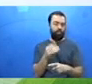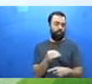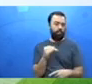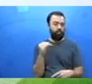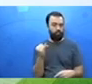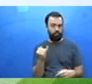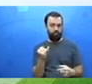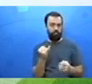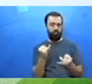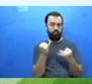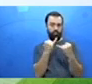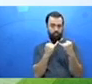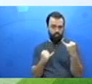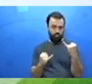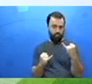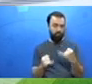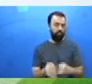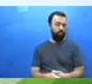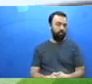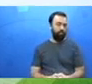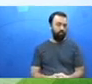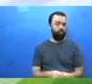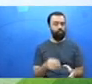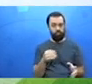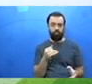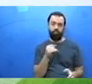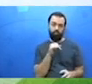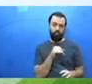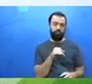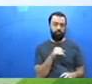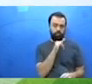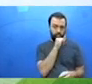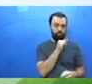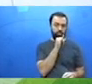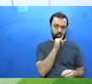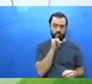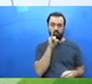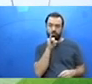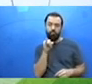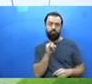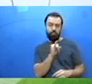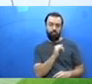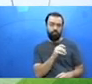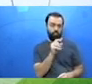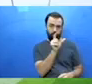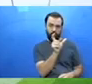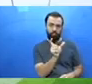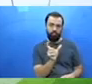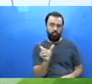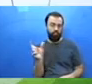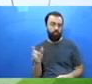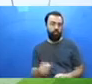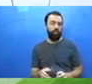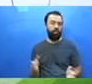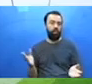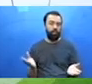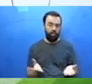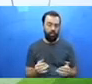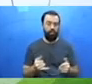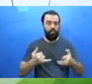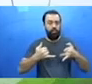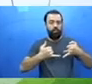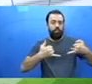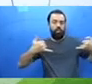1/2, tá? E assim nós temos as outras representações. Agora nós temos aqui a